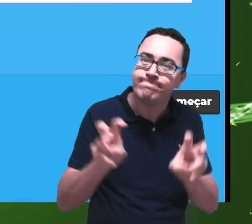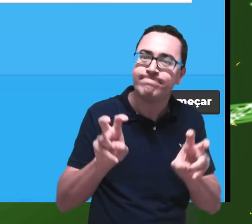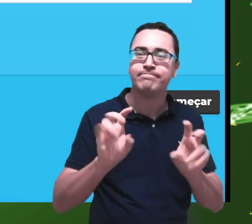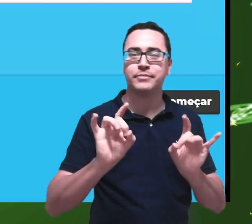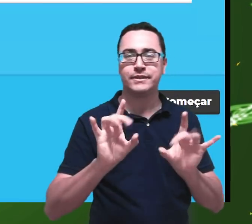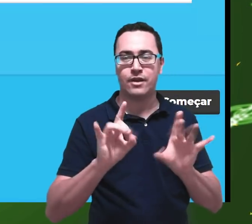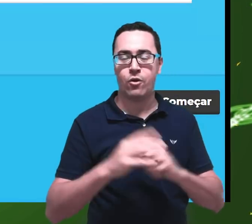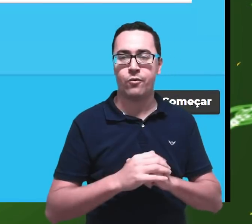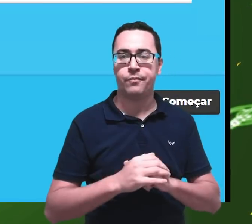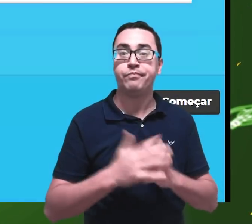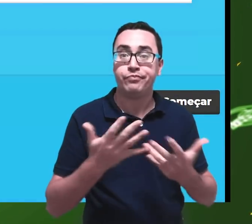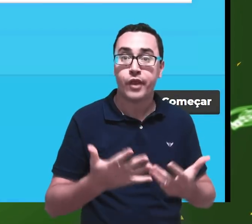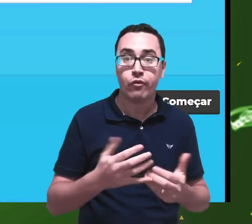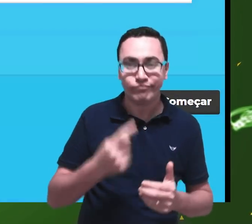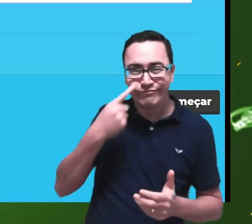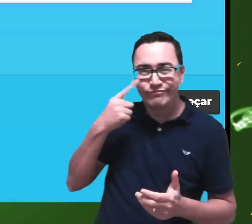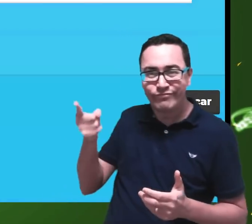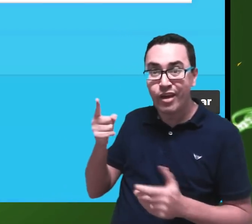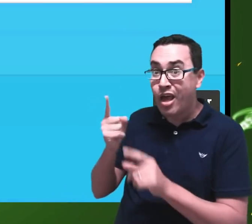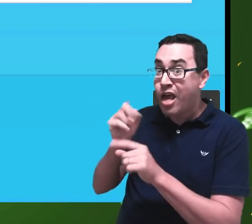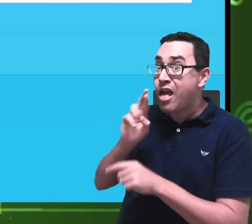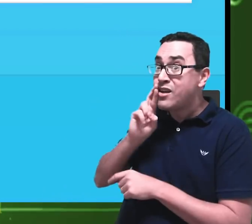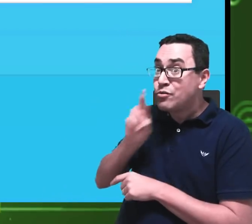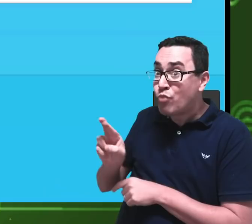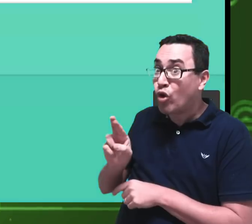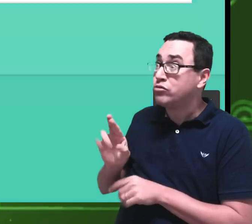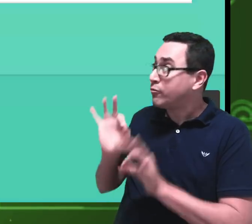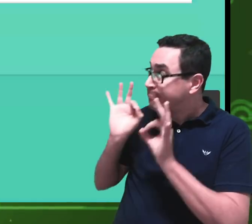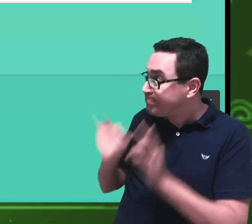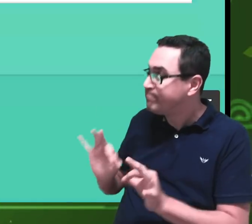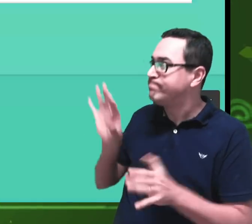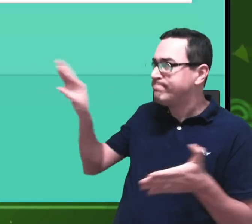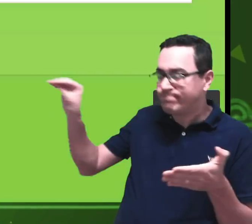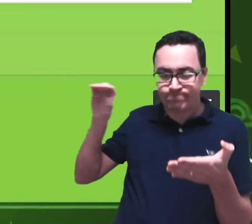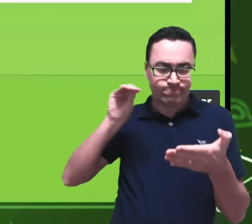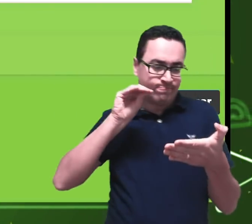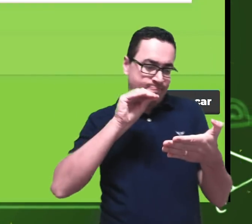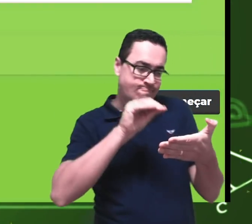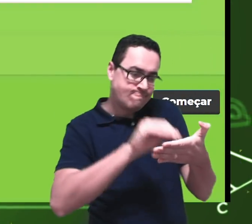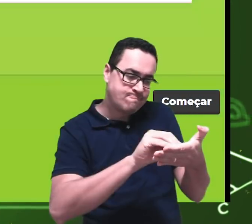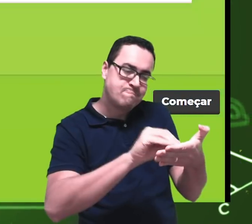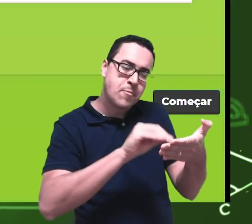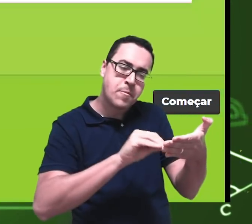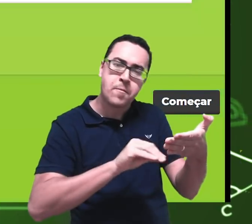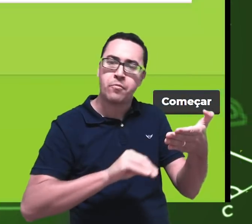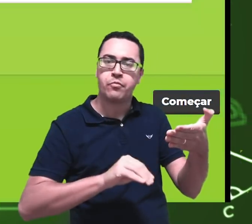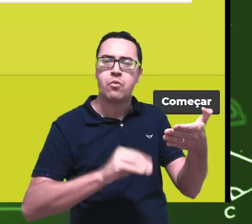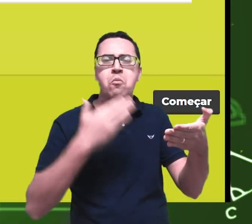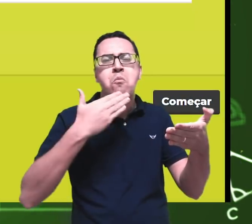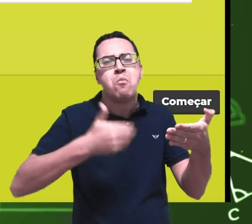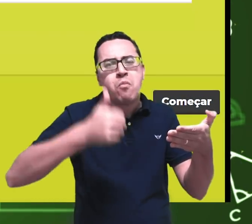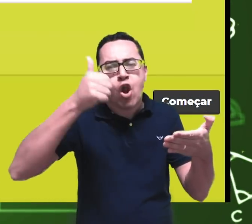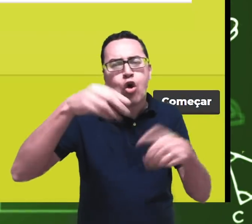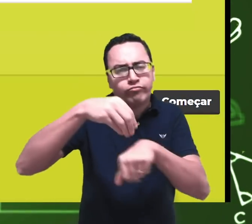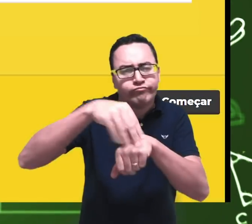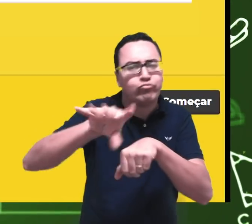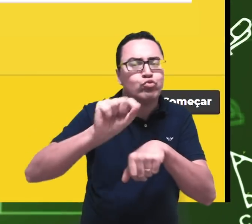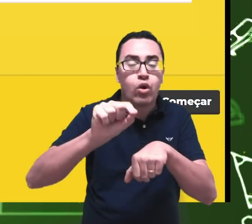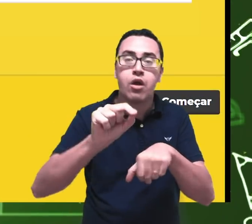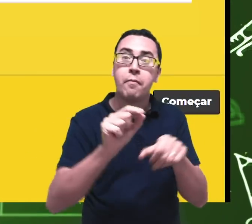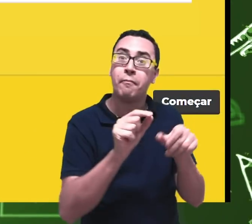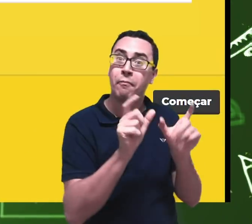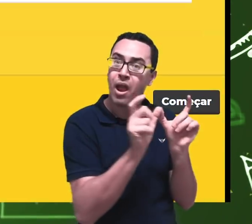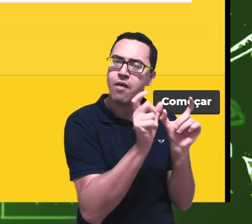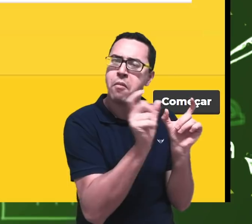cada palavra, quando nós encontrarmos essa resposta, seria legal vocês escreverem isso, uma palavrinha embaixo